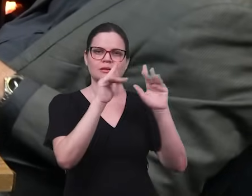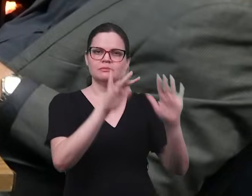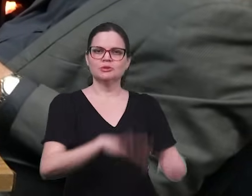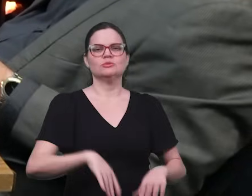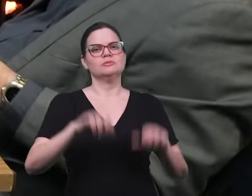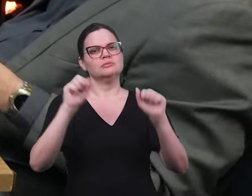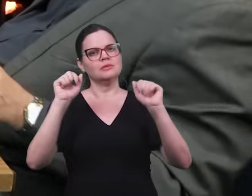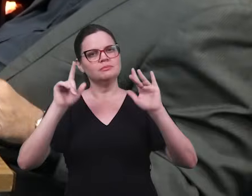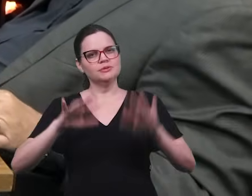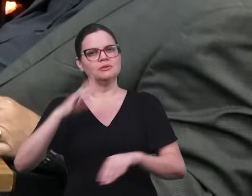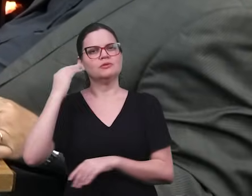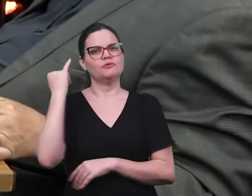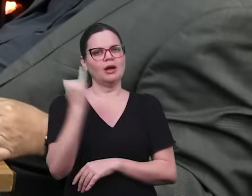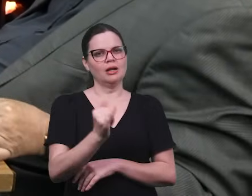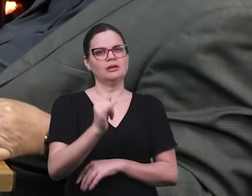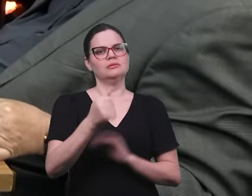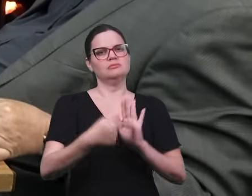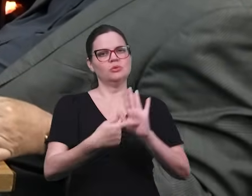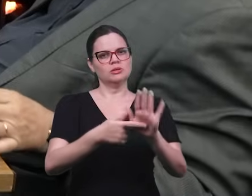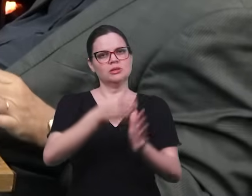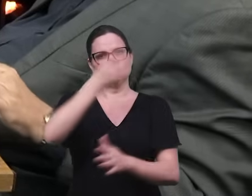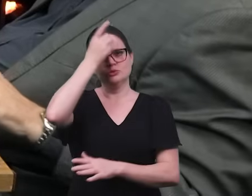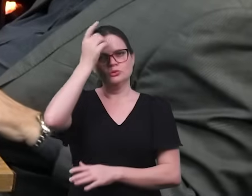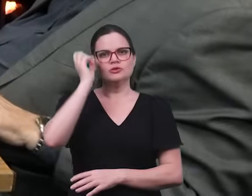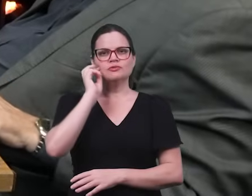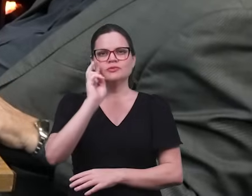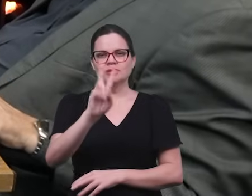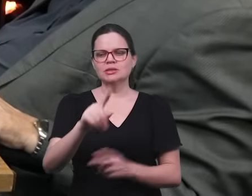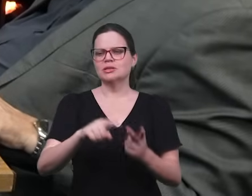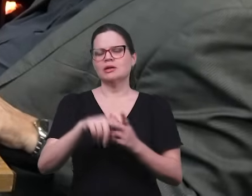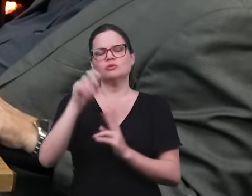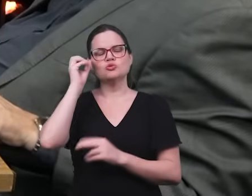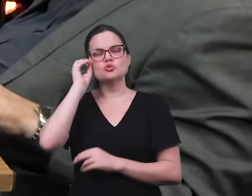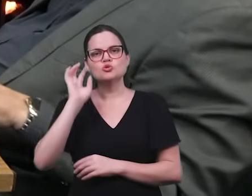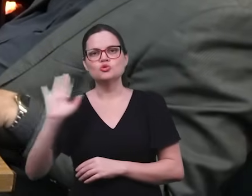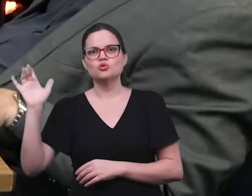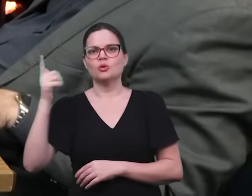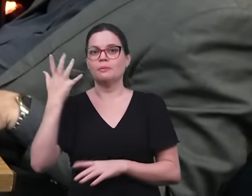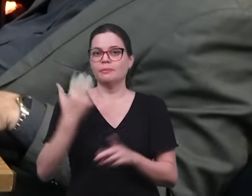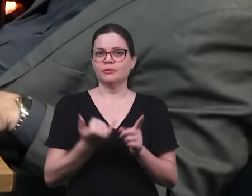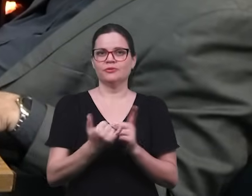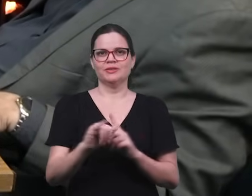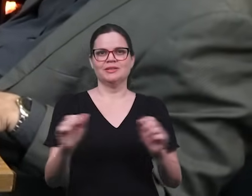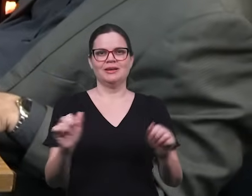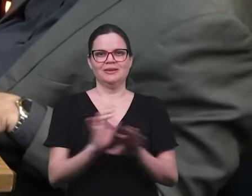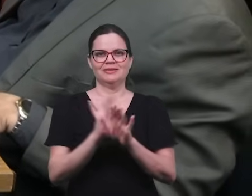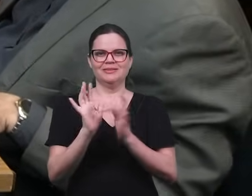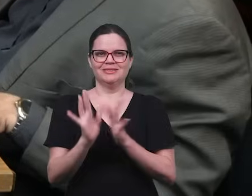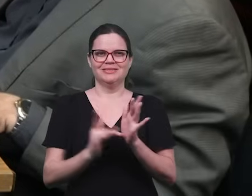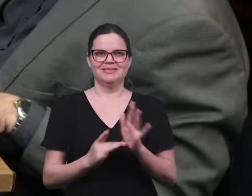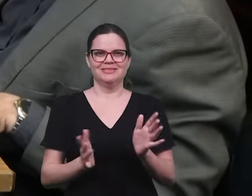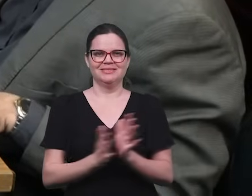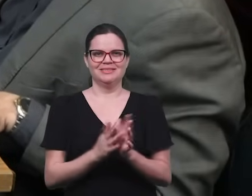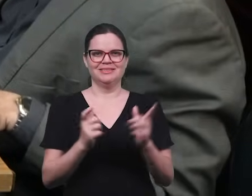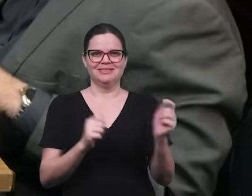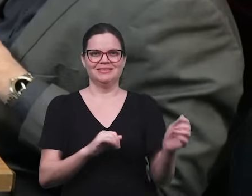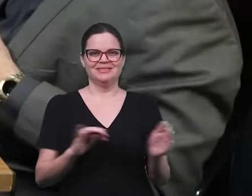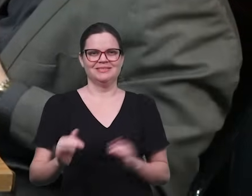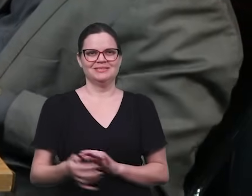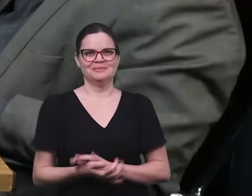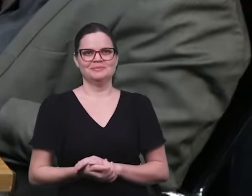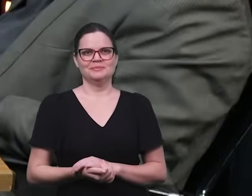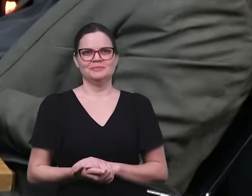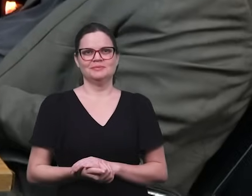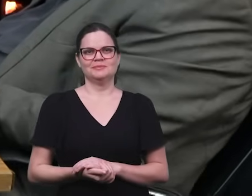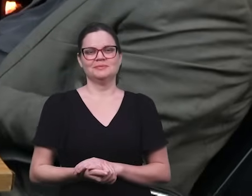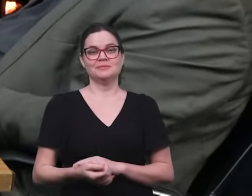abençoando, falando, dando visões, dando sonhos, dando profecias. Glória a Jesus. Glória a Jesus.